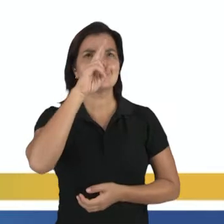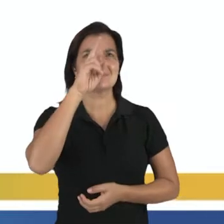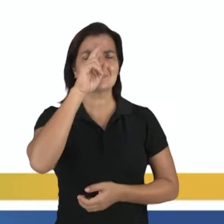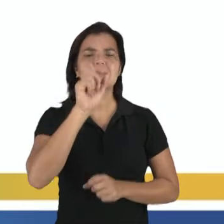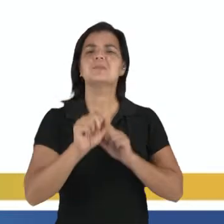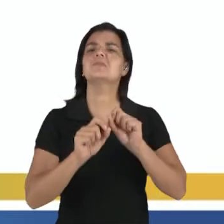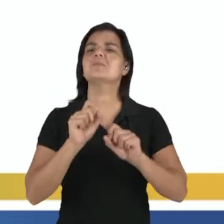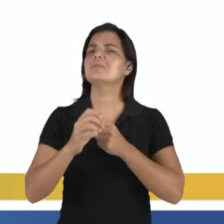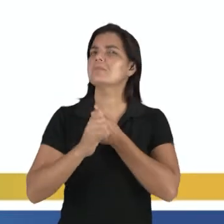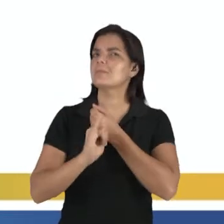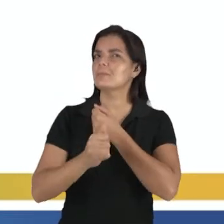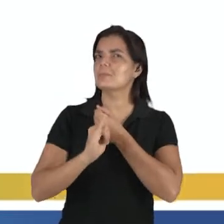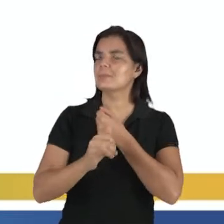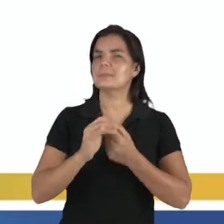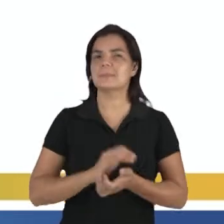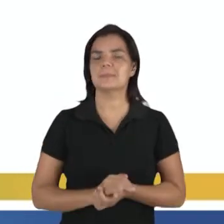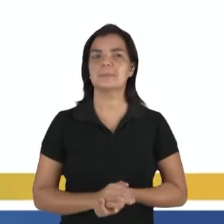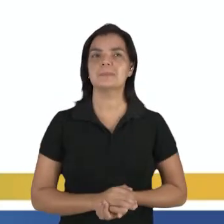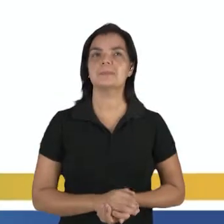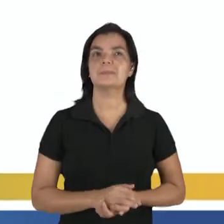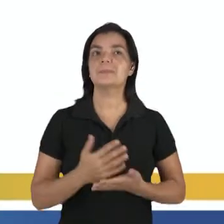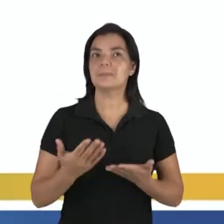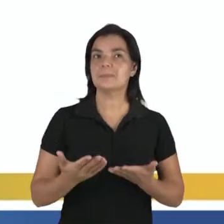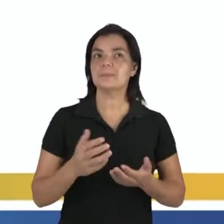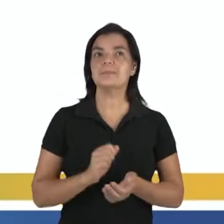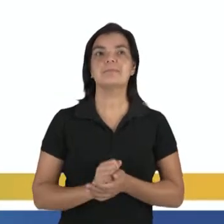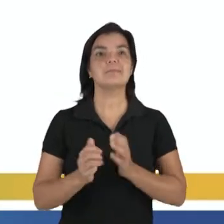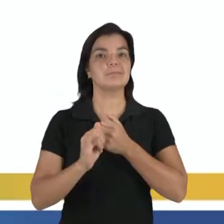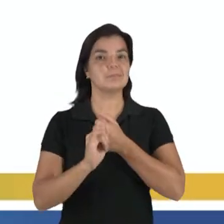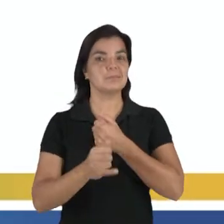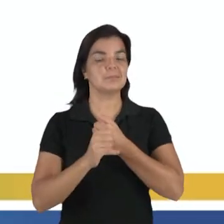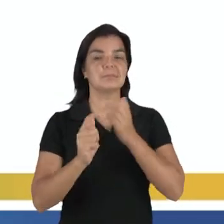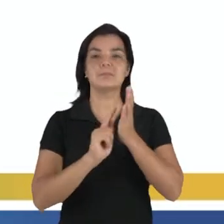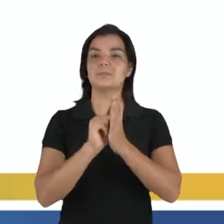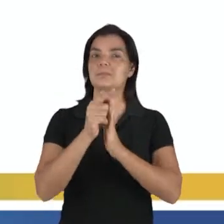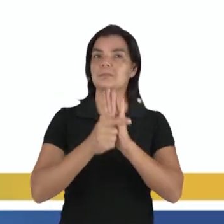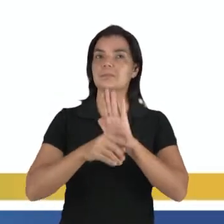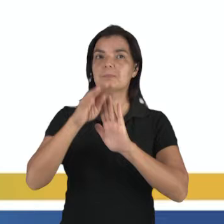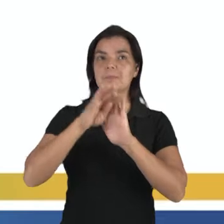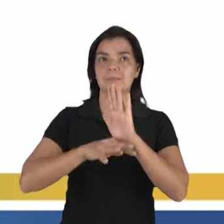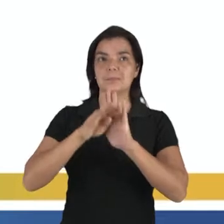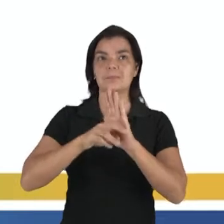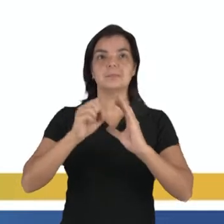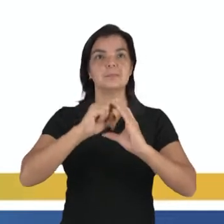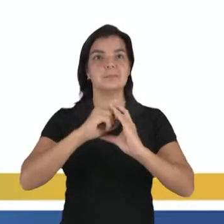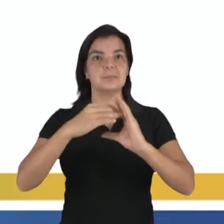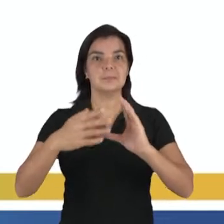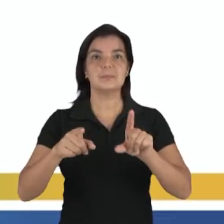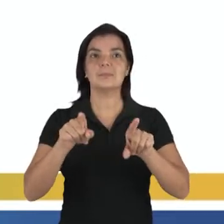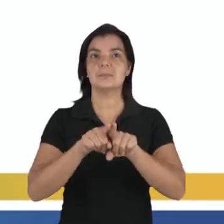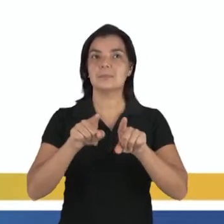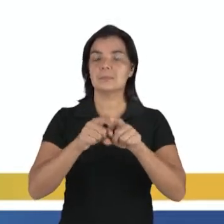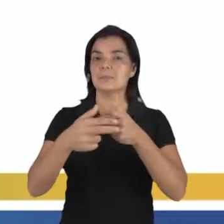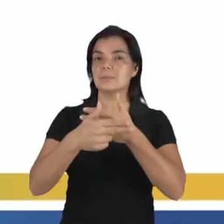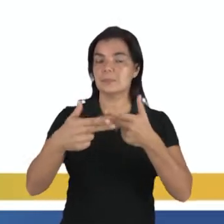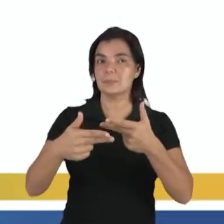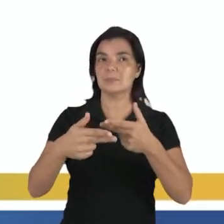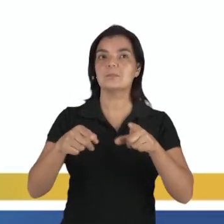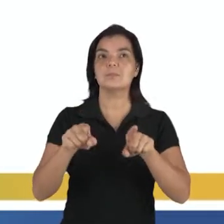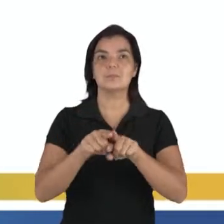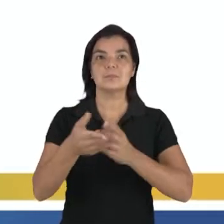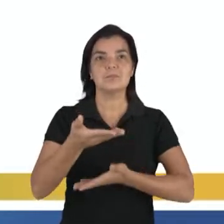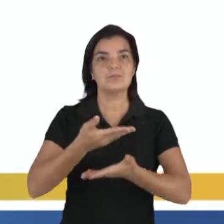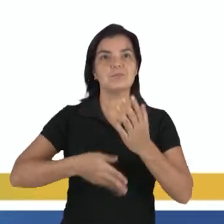lembra o que é uma crônica? Vamos lá relembrar. A crônica é um gênero textual que se caracteriza por retratar